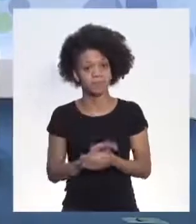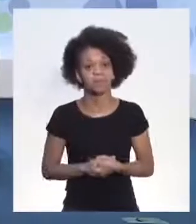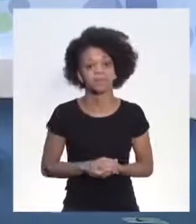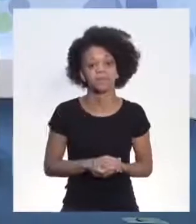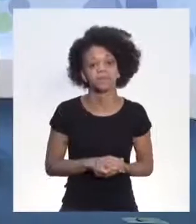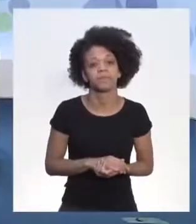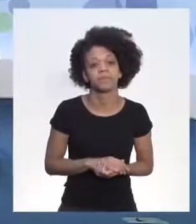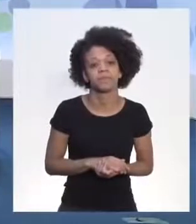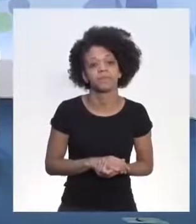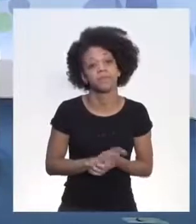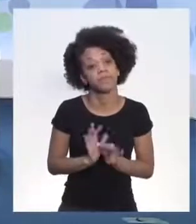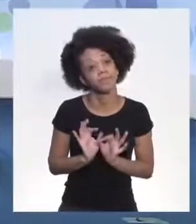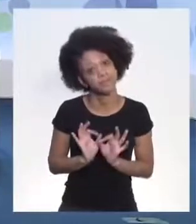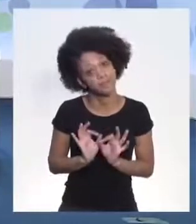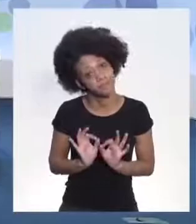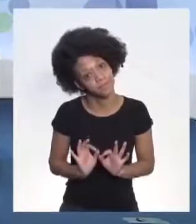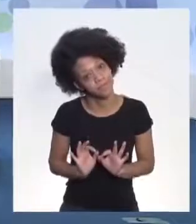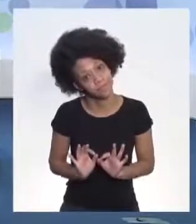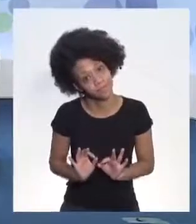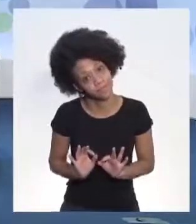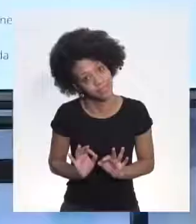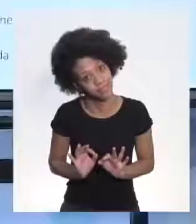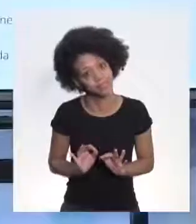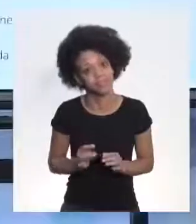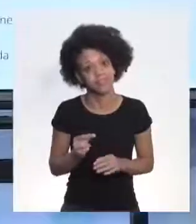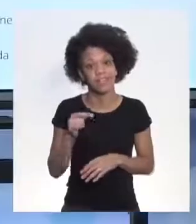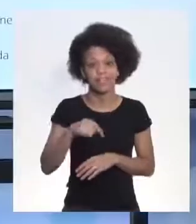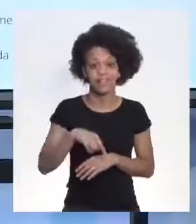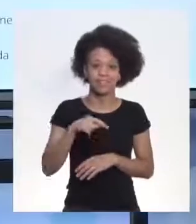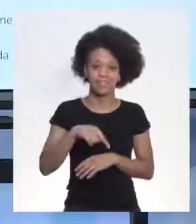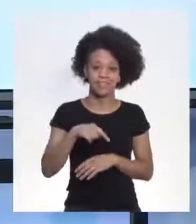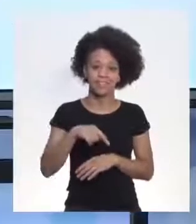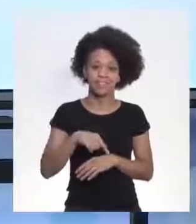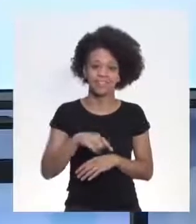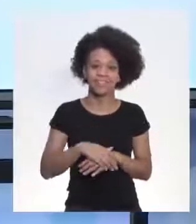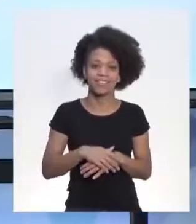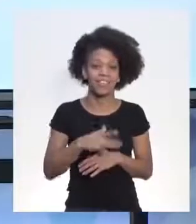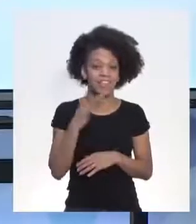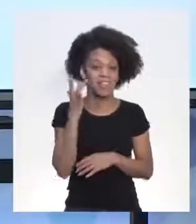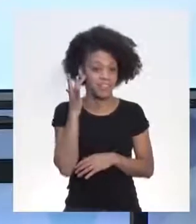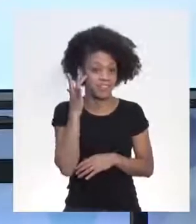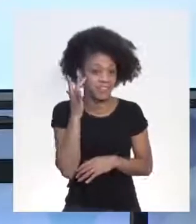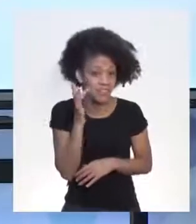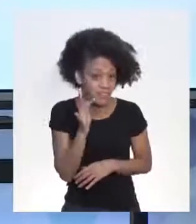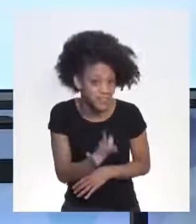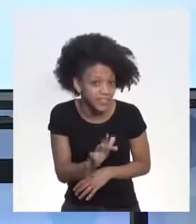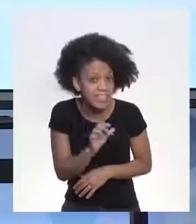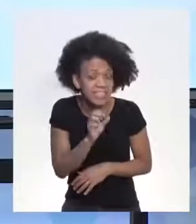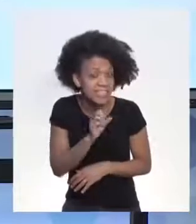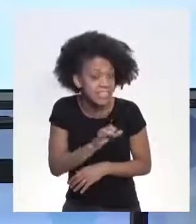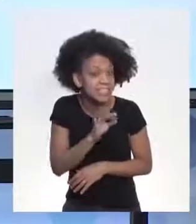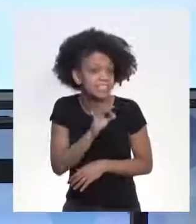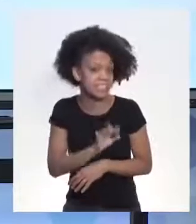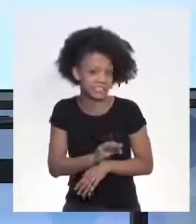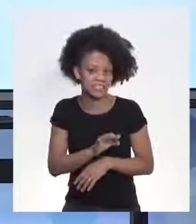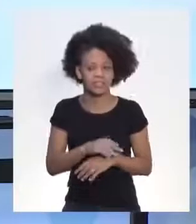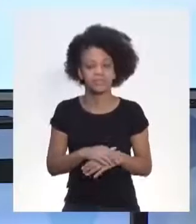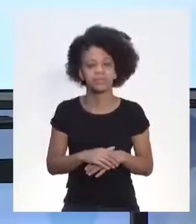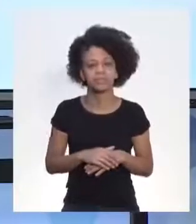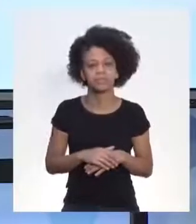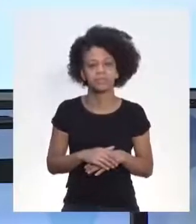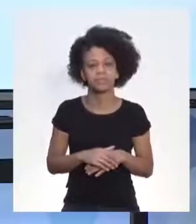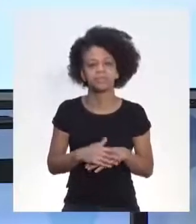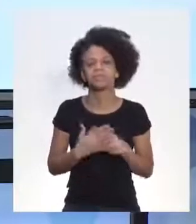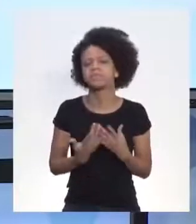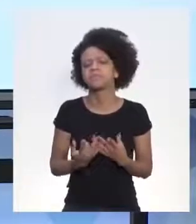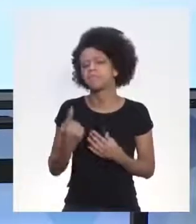Osmar, deu certo. Aqui, vai dar certo. Eu não sei se vai dar certo. Vai. Então,